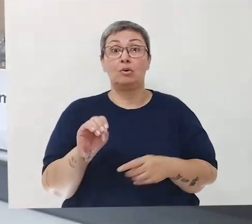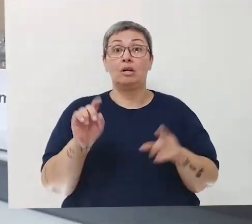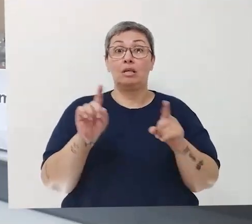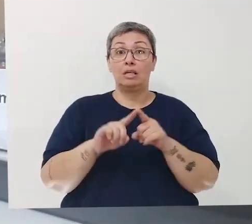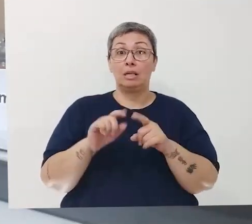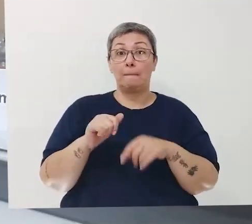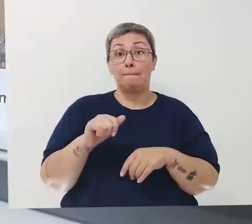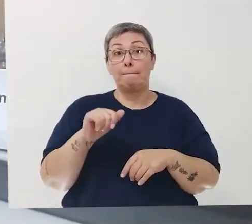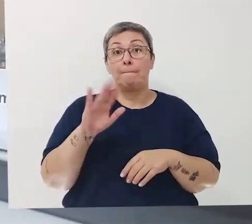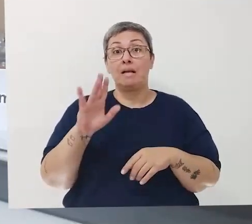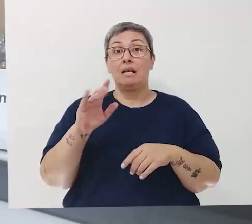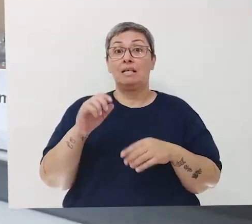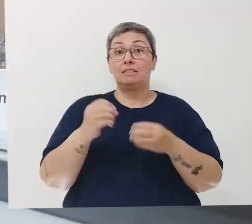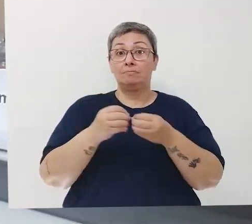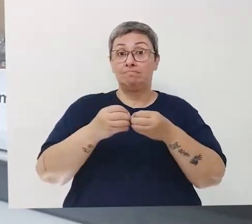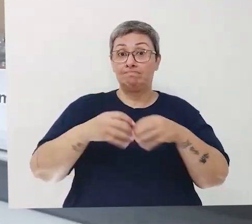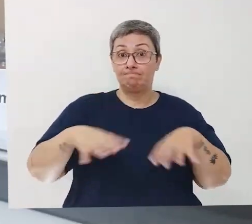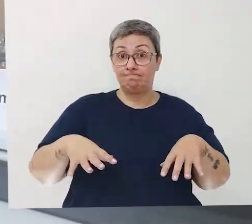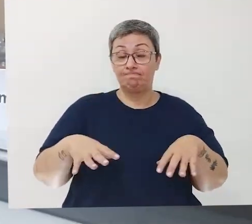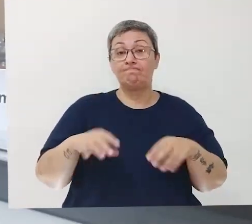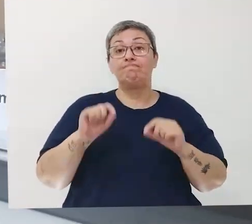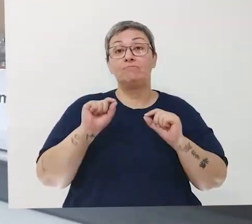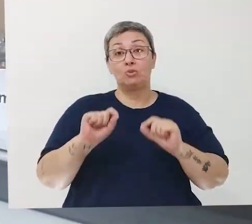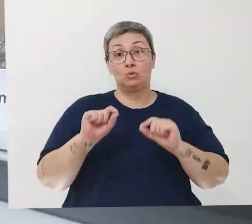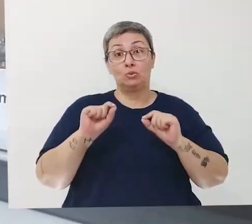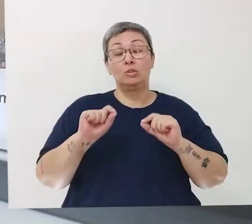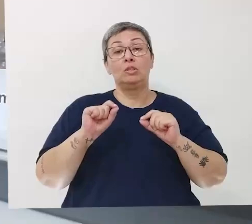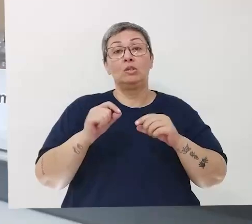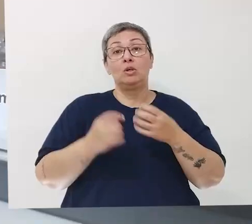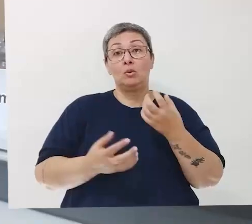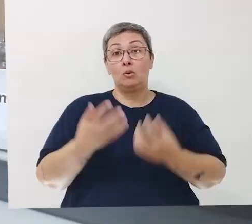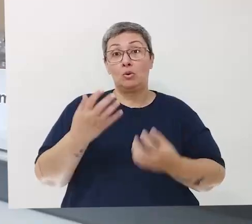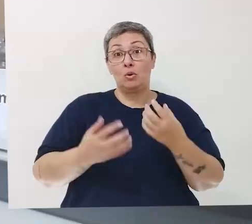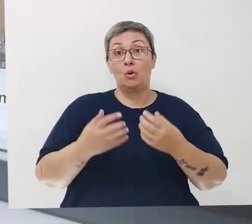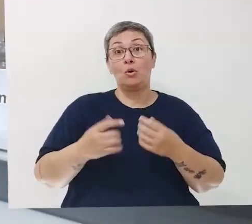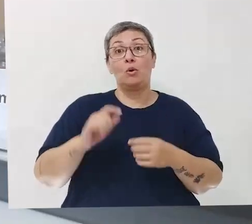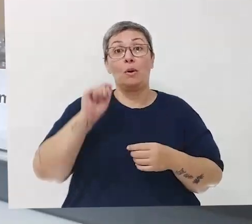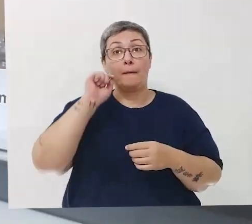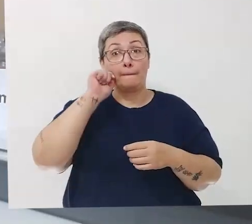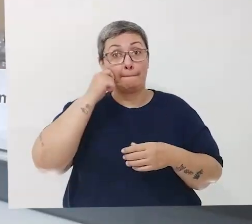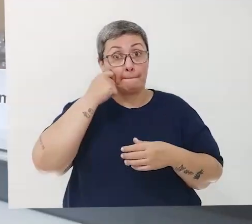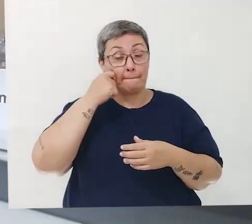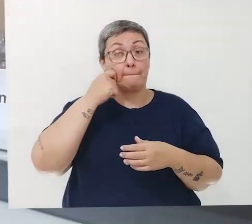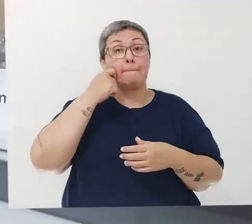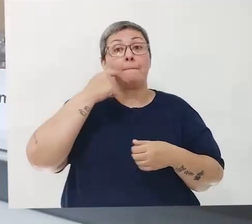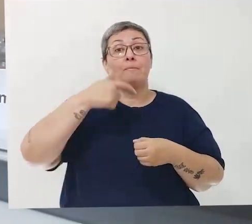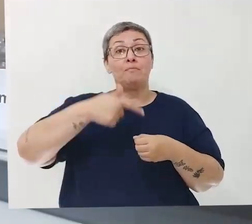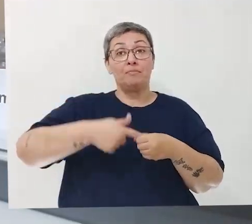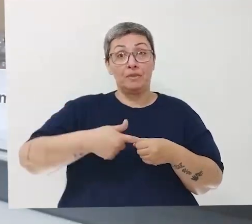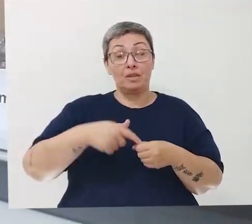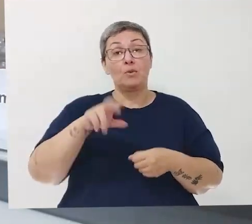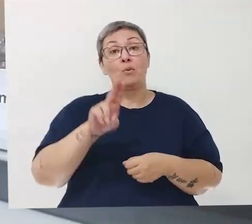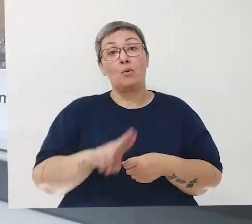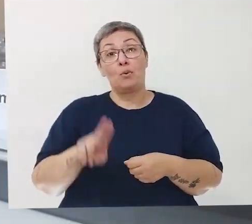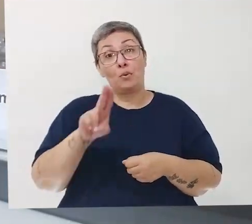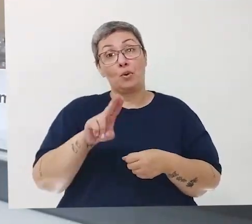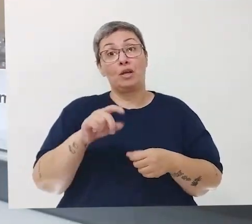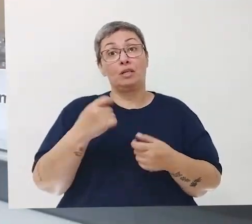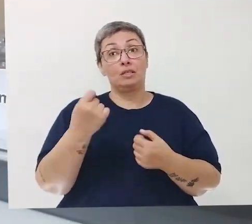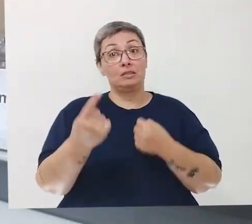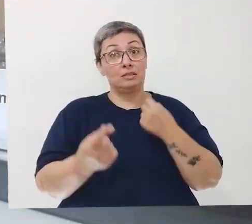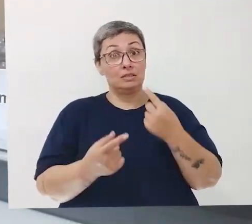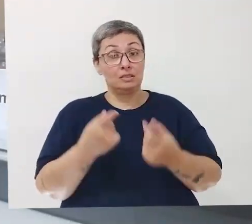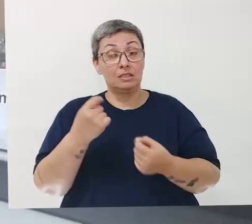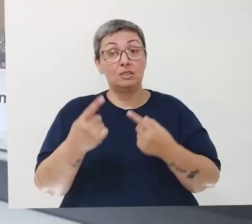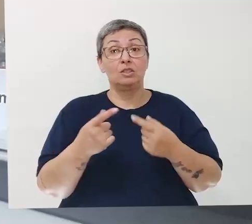é mais prejudicial do que a queima do petróleo, sendo usado em